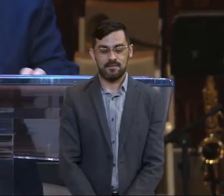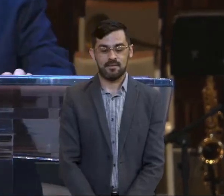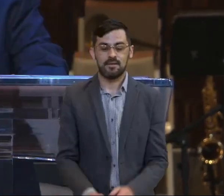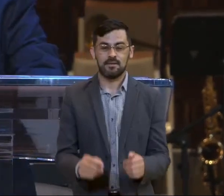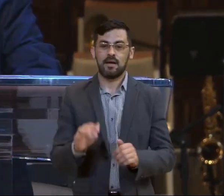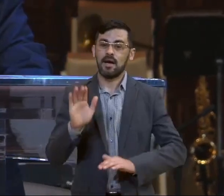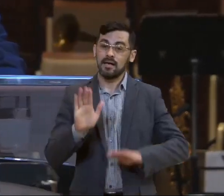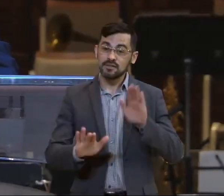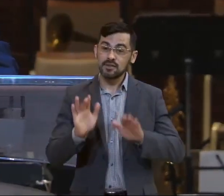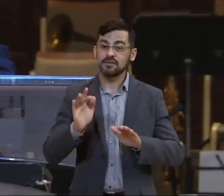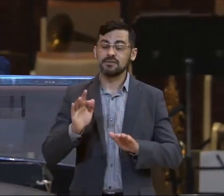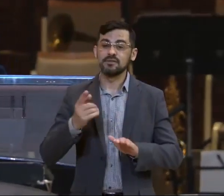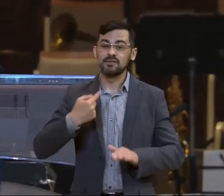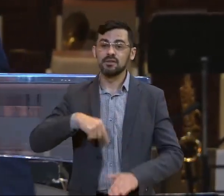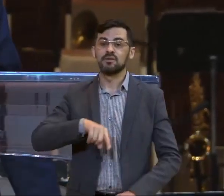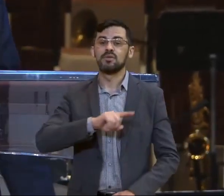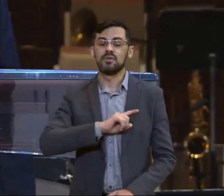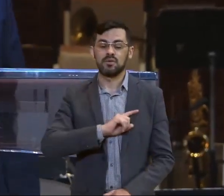Às vezes